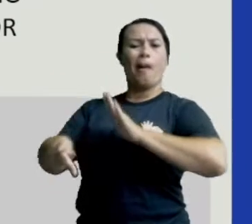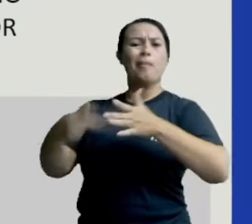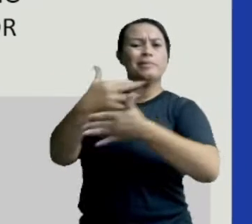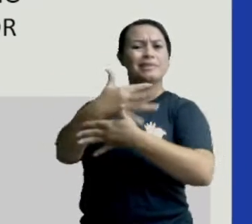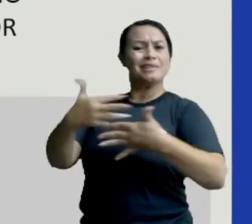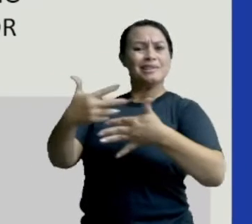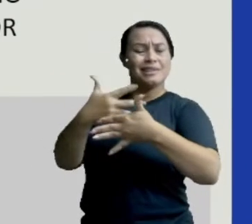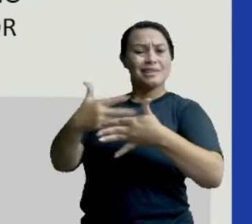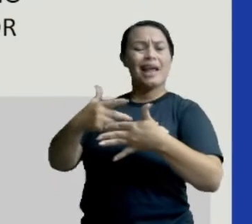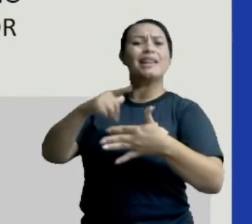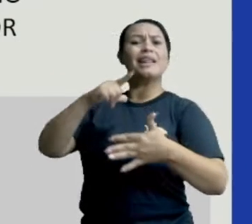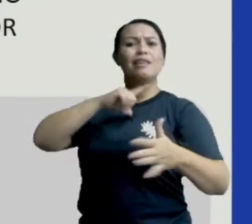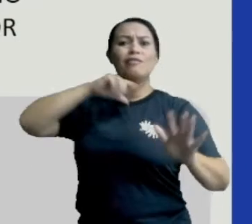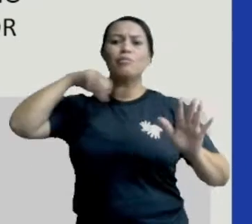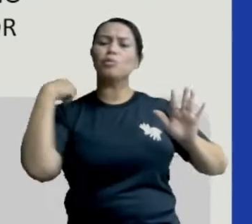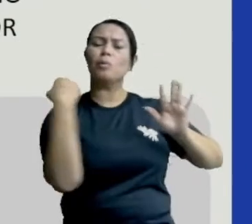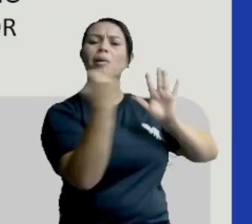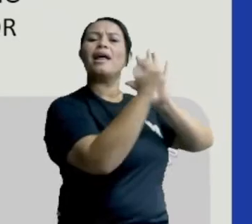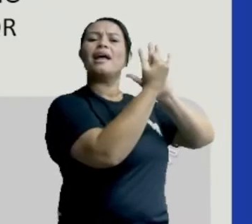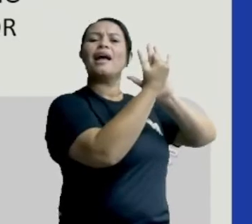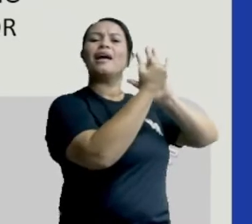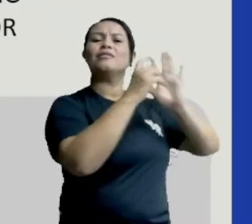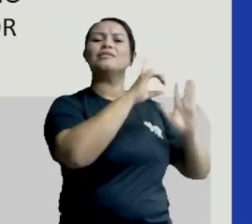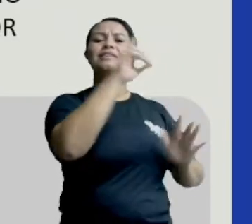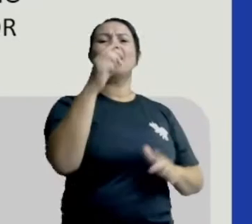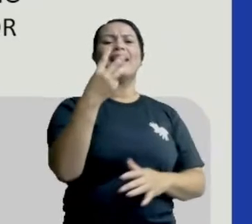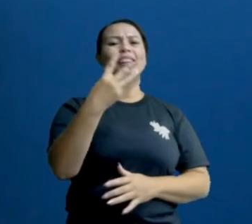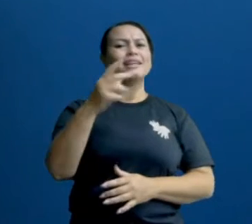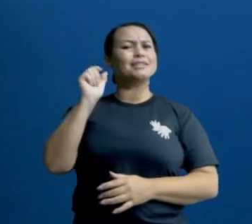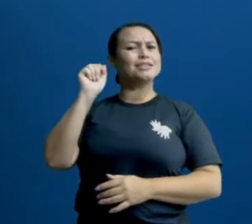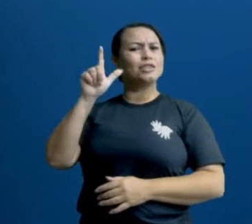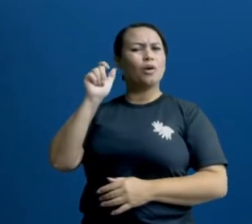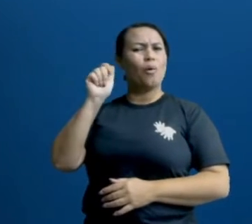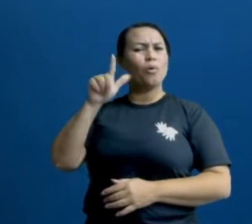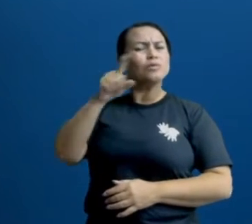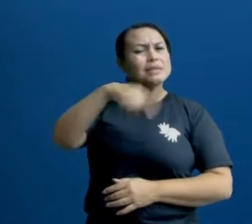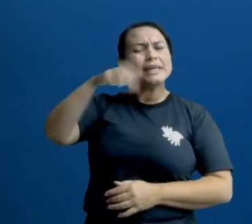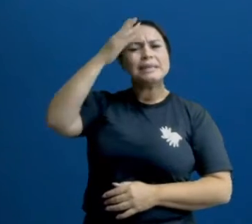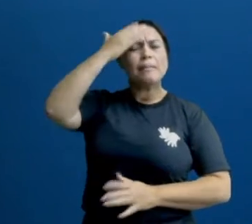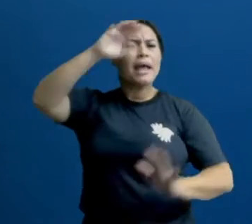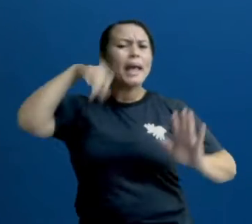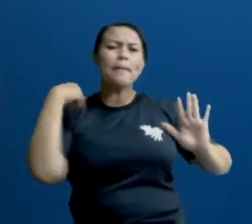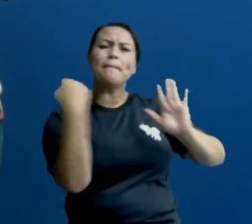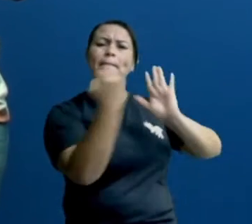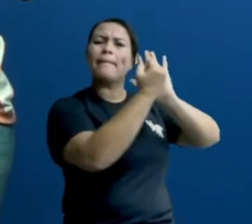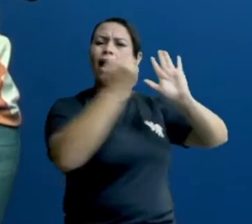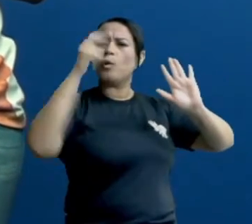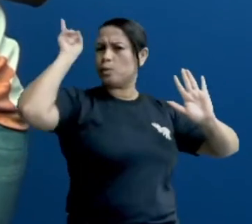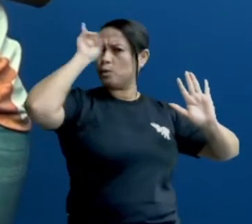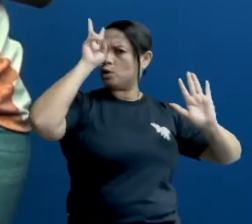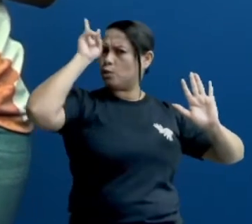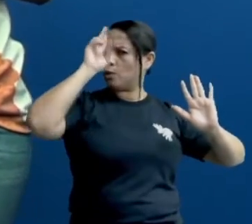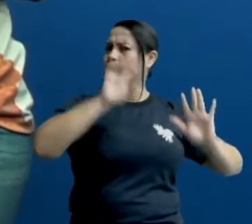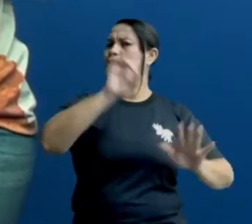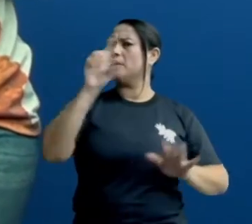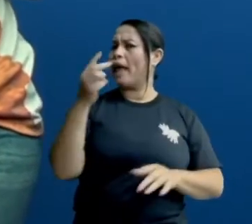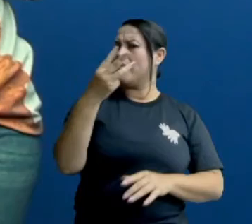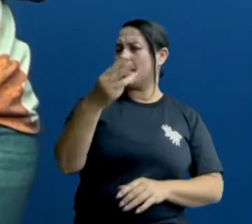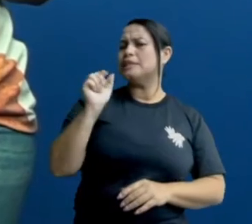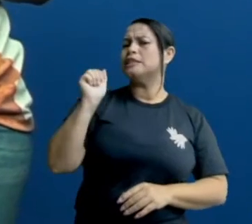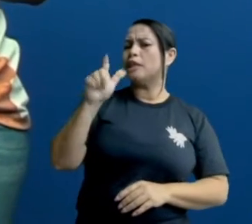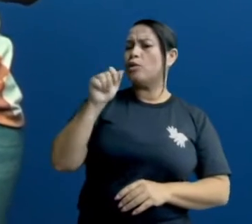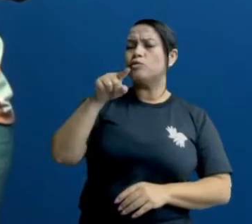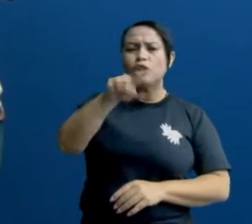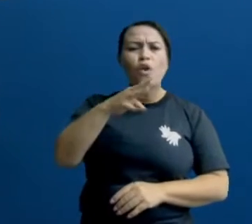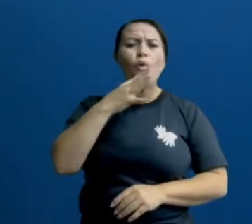que nos legaram o 3 de agosto. Você sabe que marco histórico foi esse do 3 de agosto? Você sabe